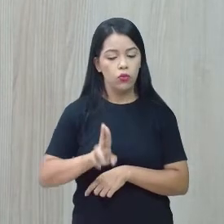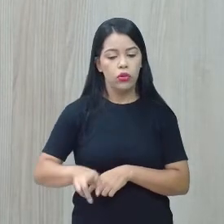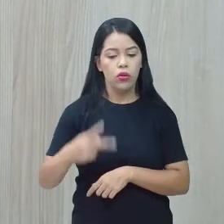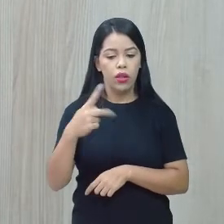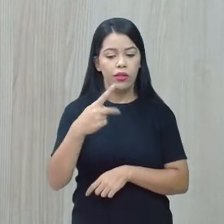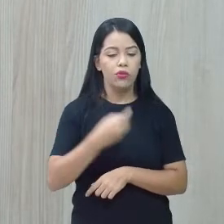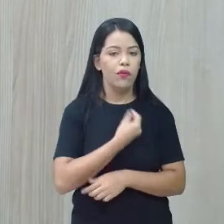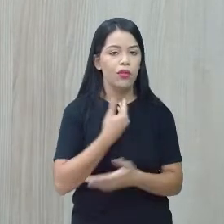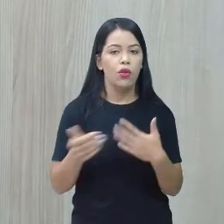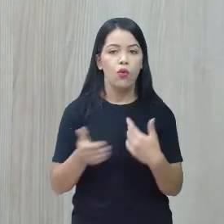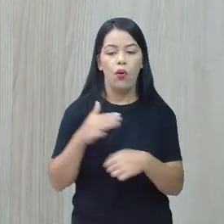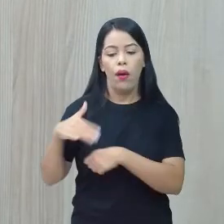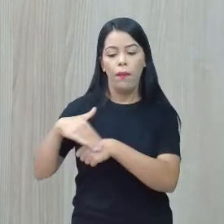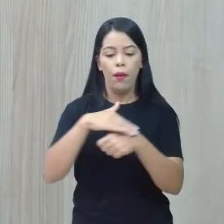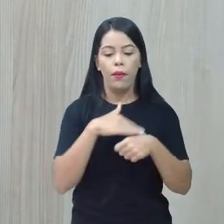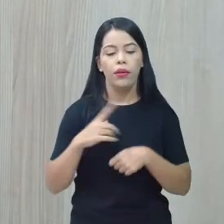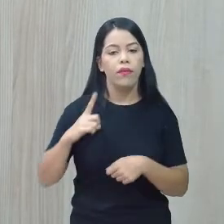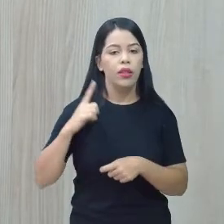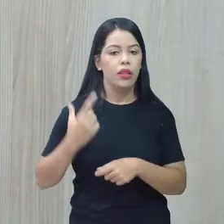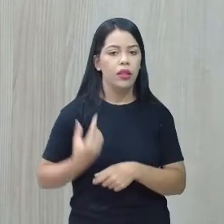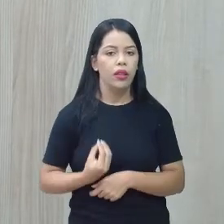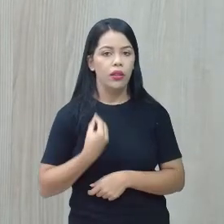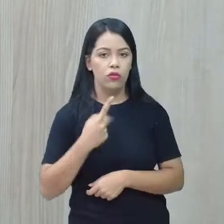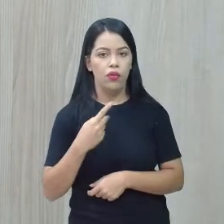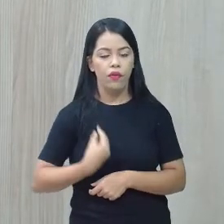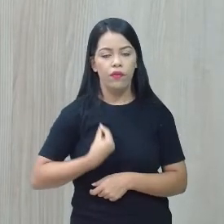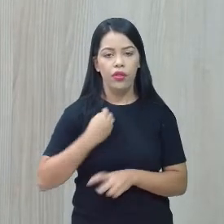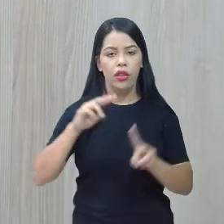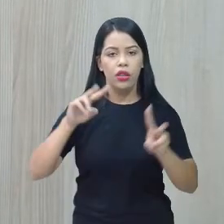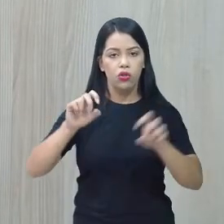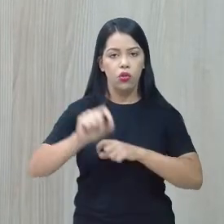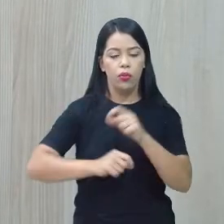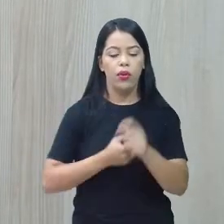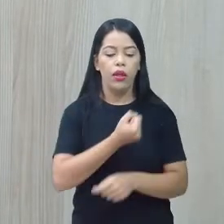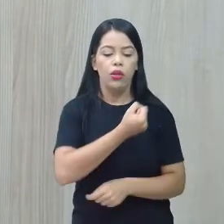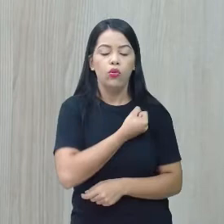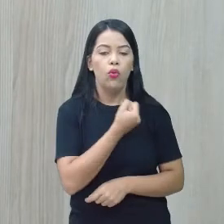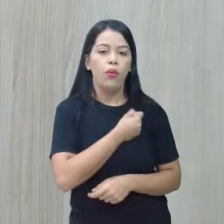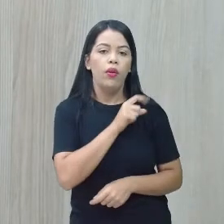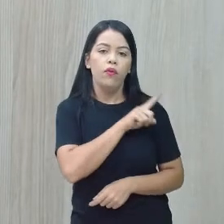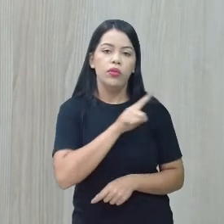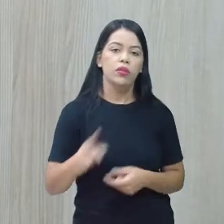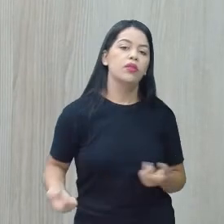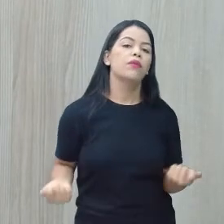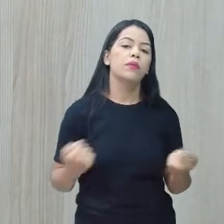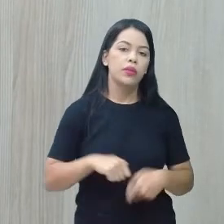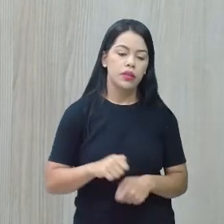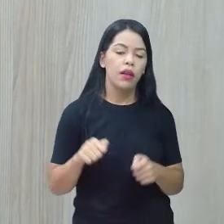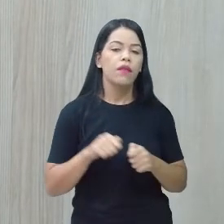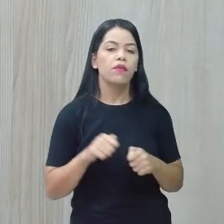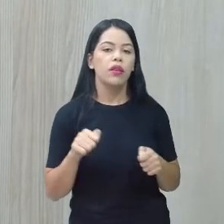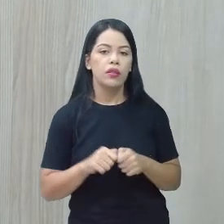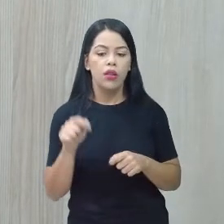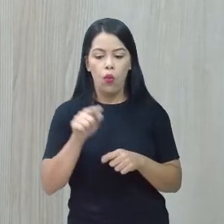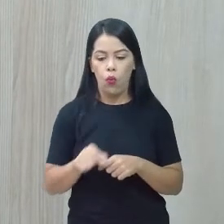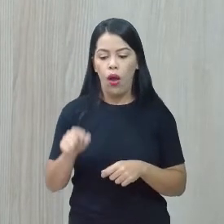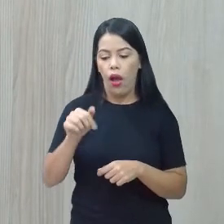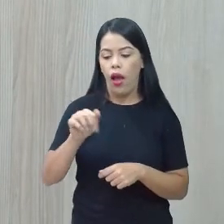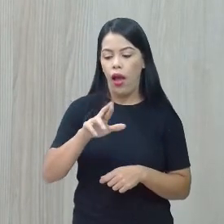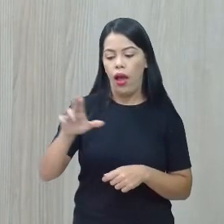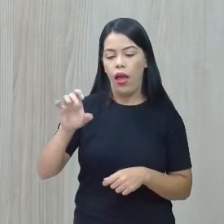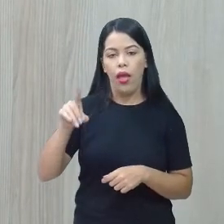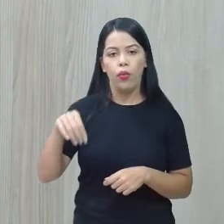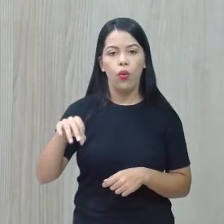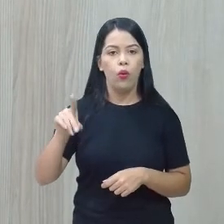Em qualquer coisa que você for fazer relacionado aí a número, você vai estar fazendo aí um arredondamento,